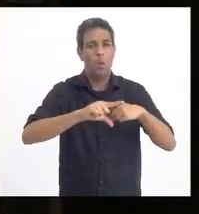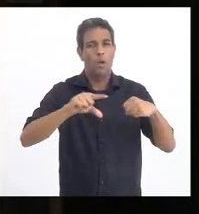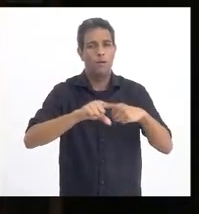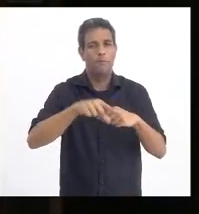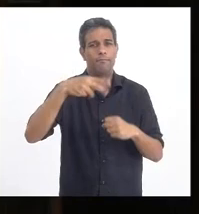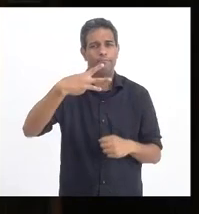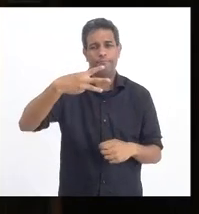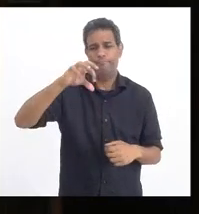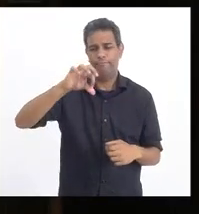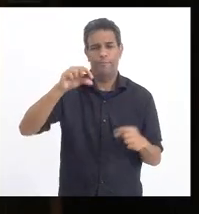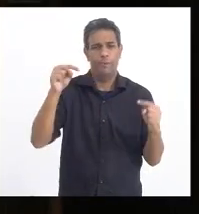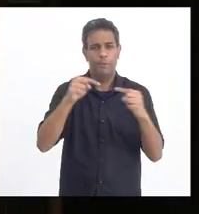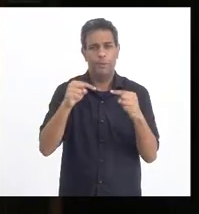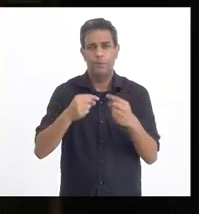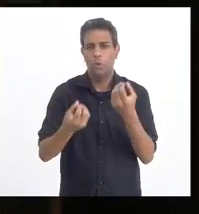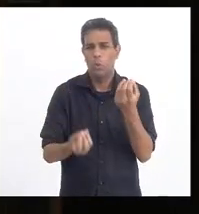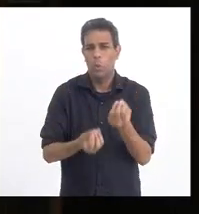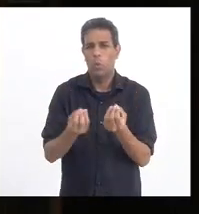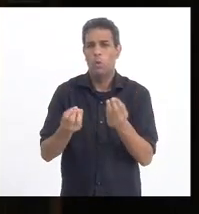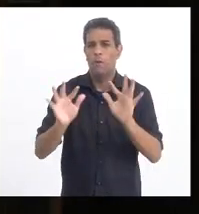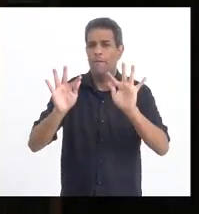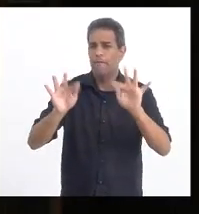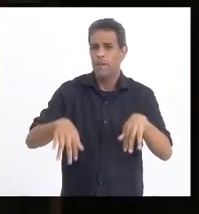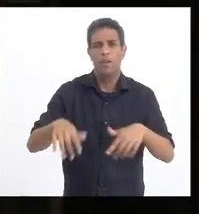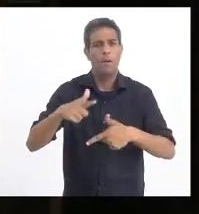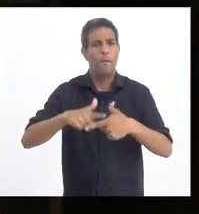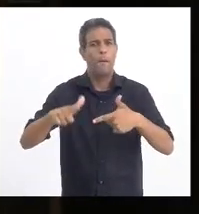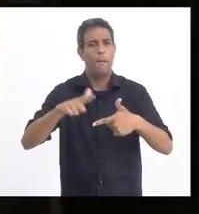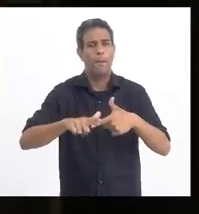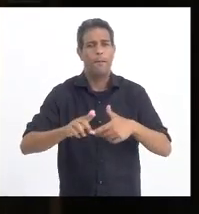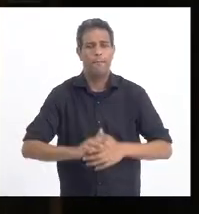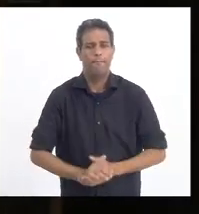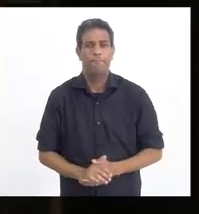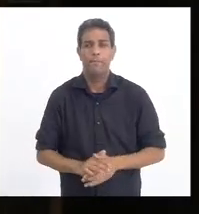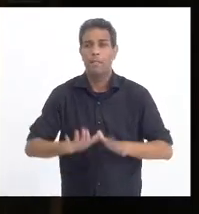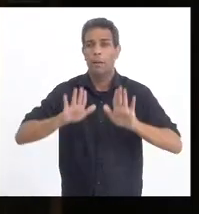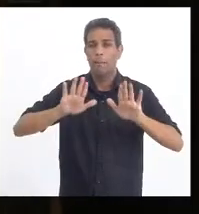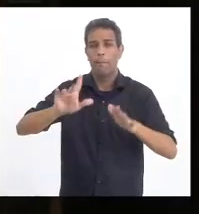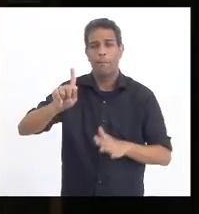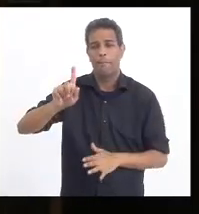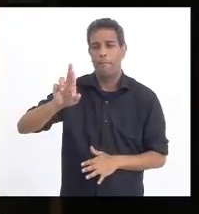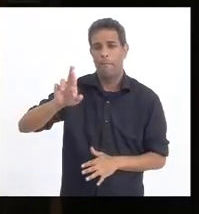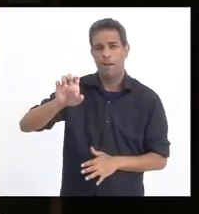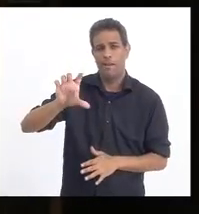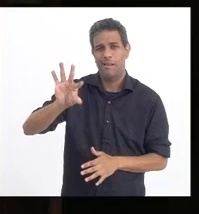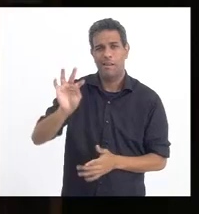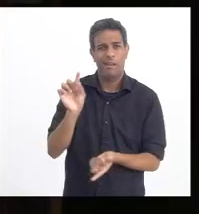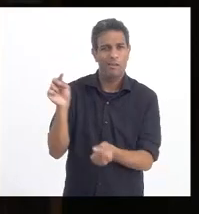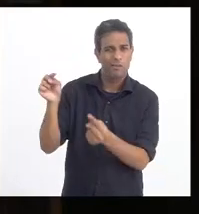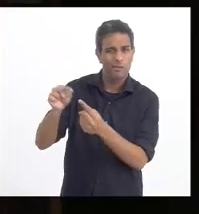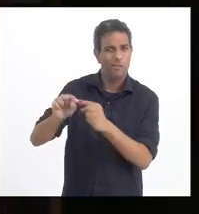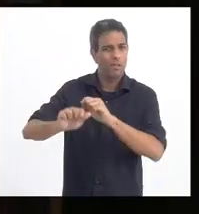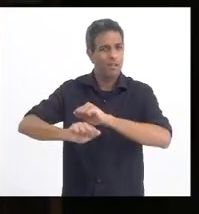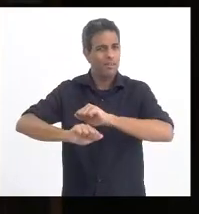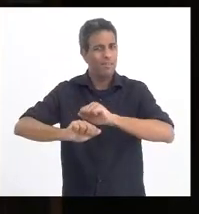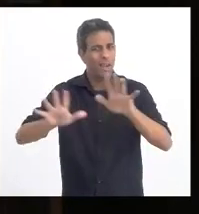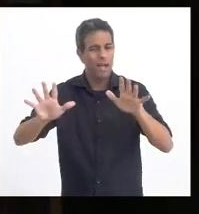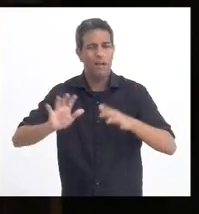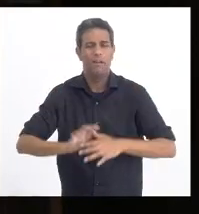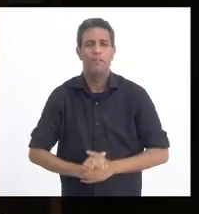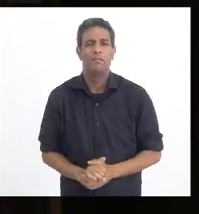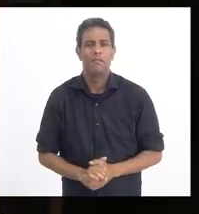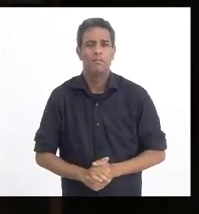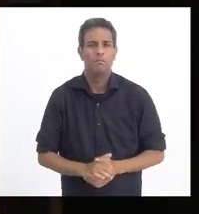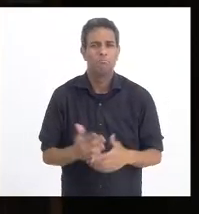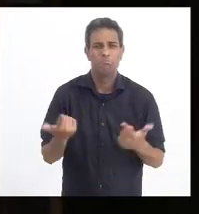e aí acaba esse problema do Decreto mas a Grécia é só para conseguir nar